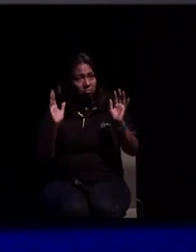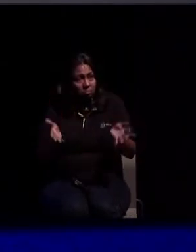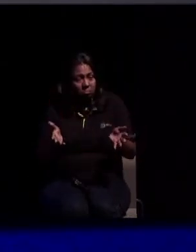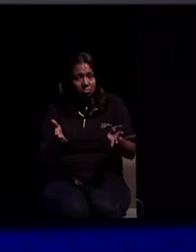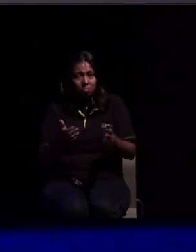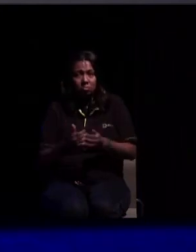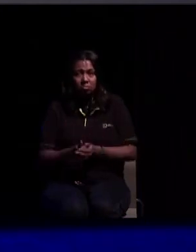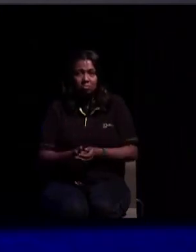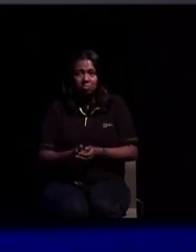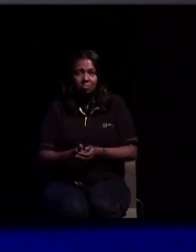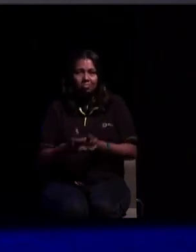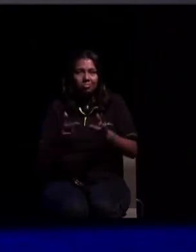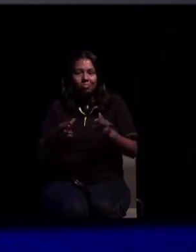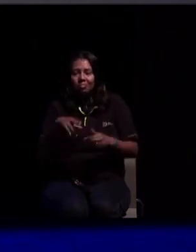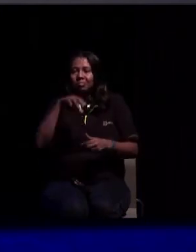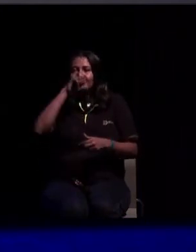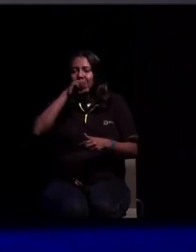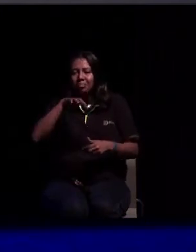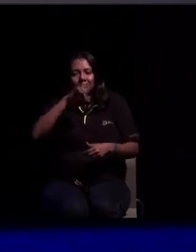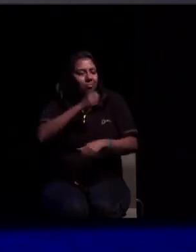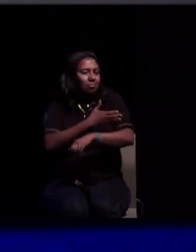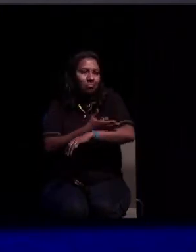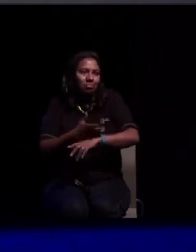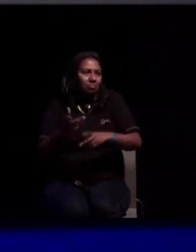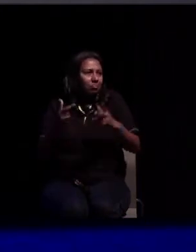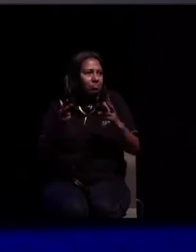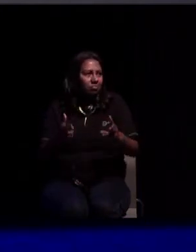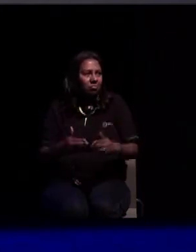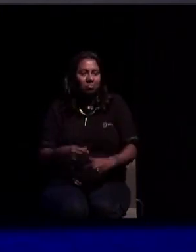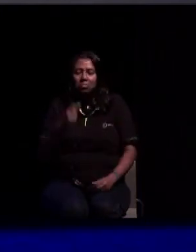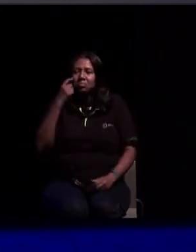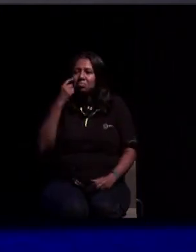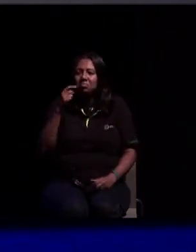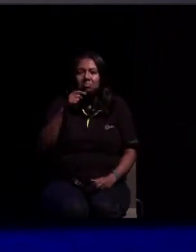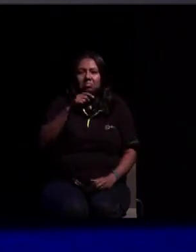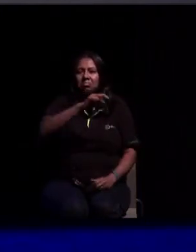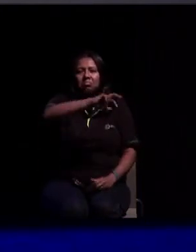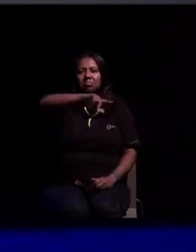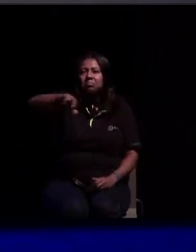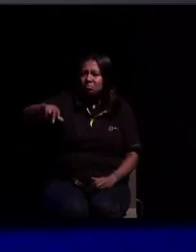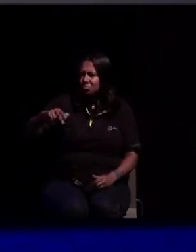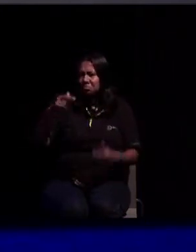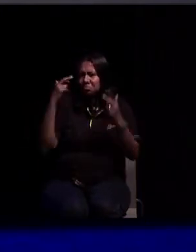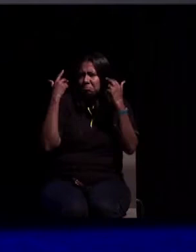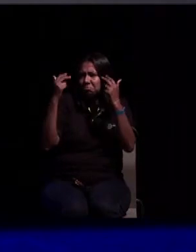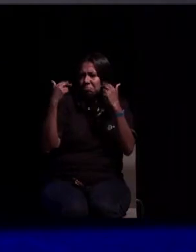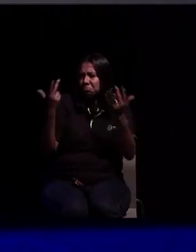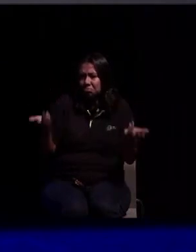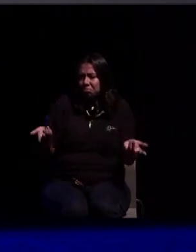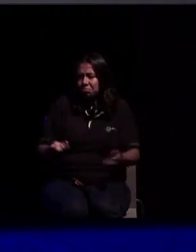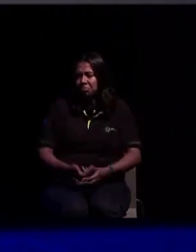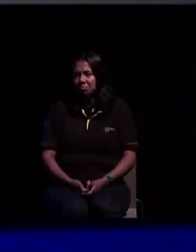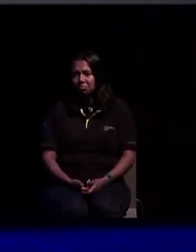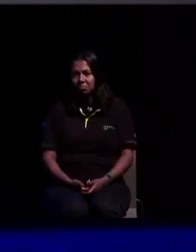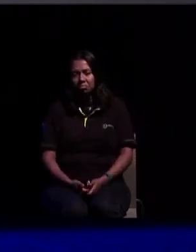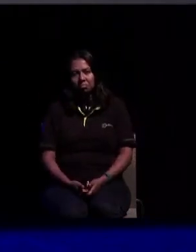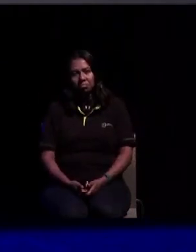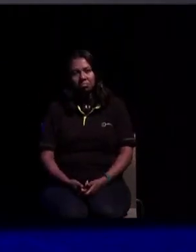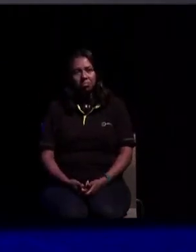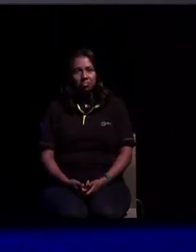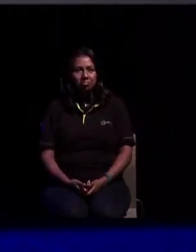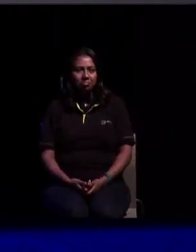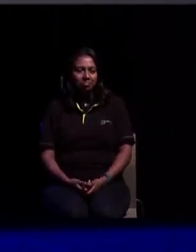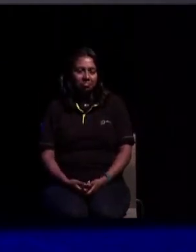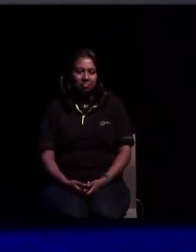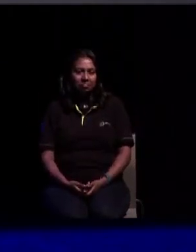o ato de respirar. Né? E a gente tende a naturalizar essas coisas como o fato de ter duas pernas e dois ouvidos. Eu não quero aqui entrar mais